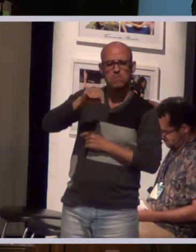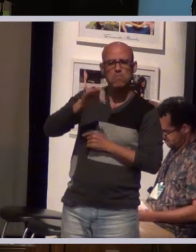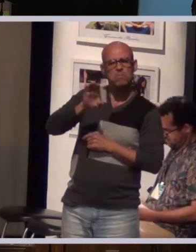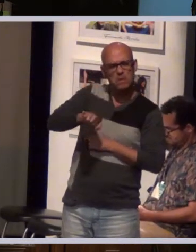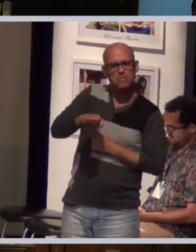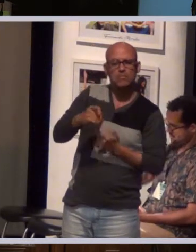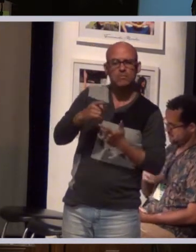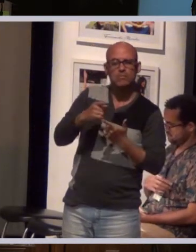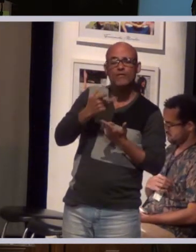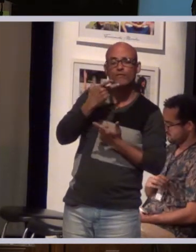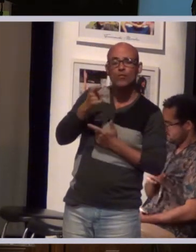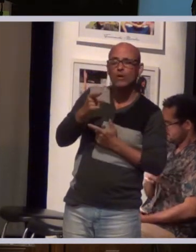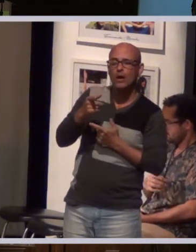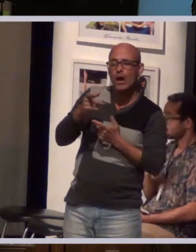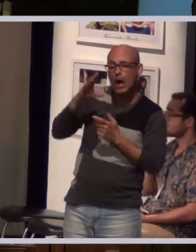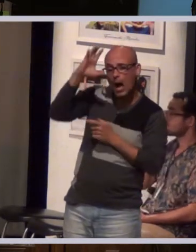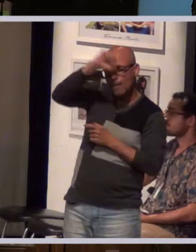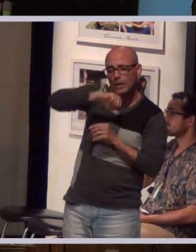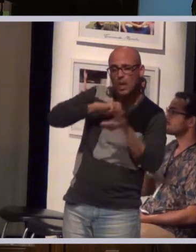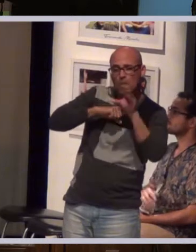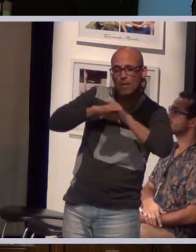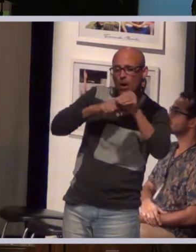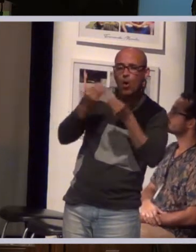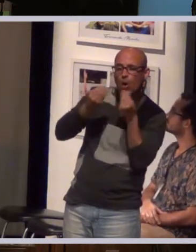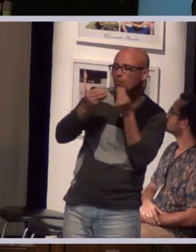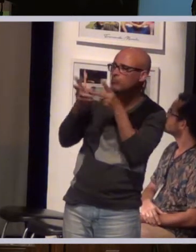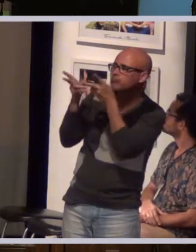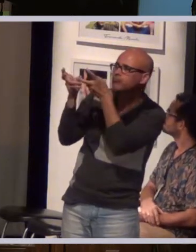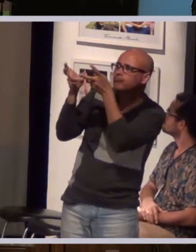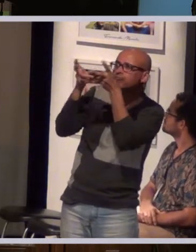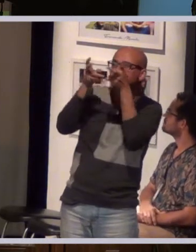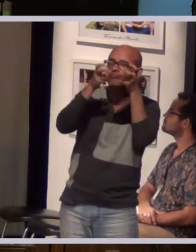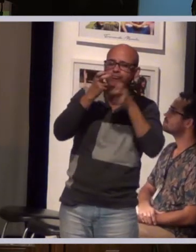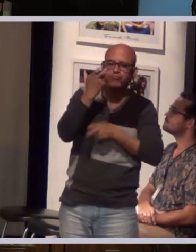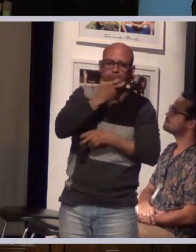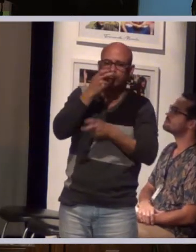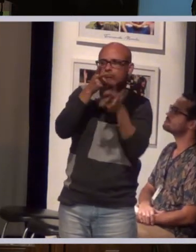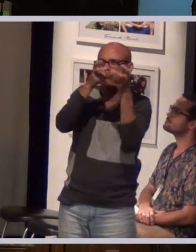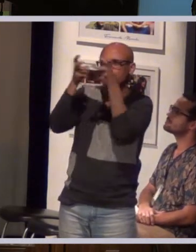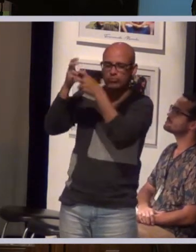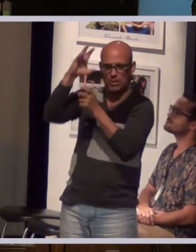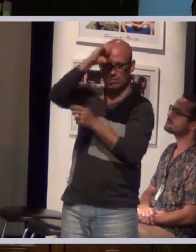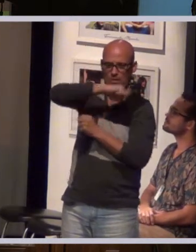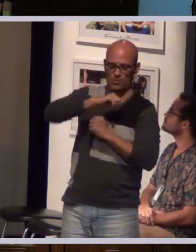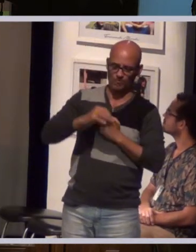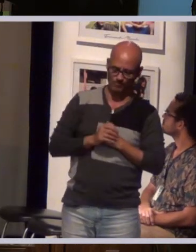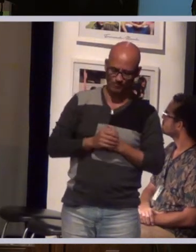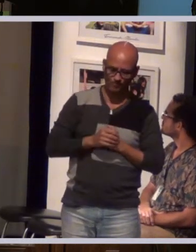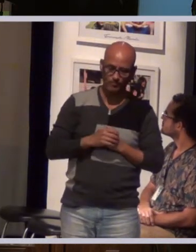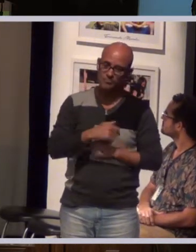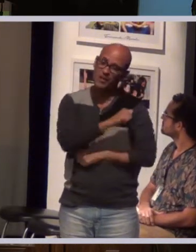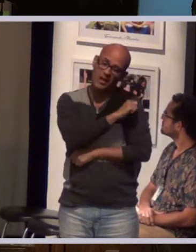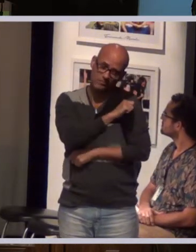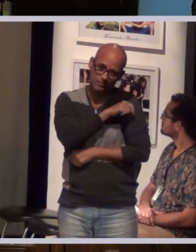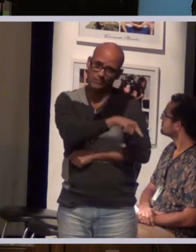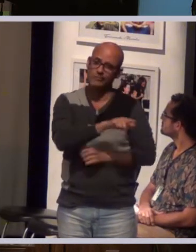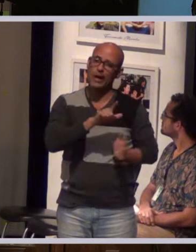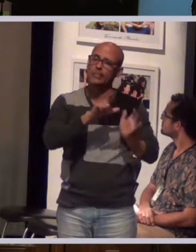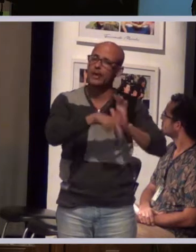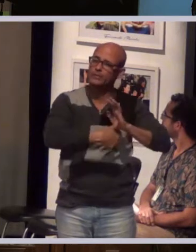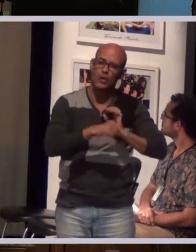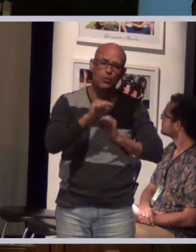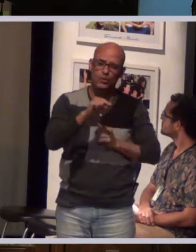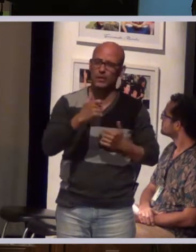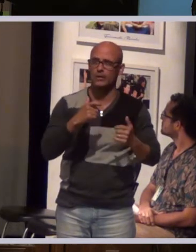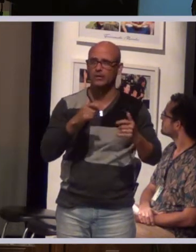falar fazendo leitura labial dos que o rodeavam. O estudante está bem atrasado na relação